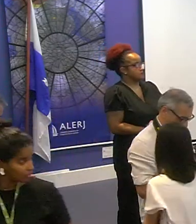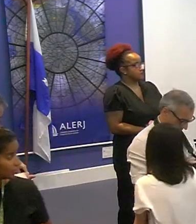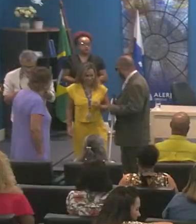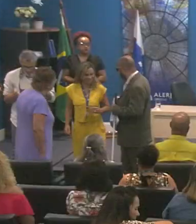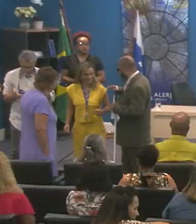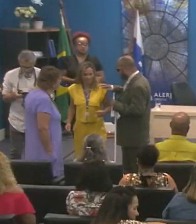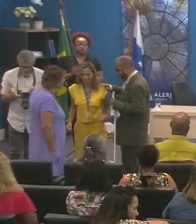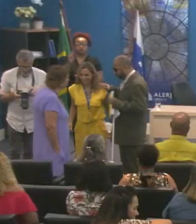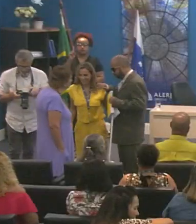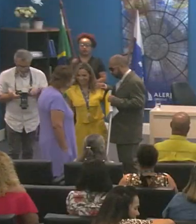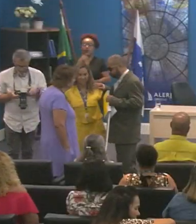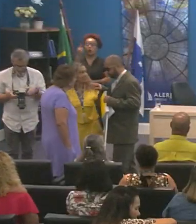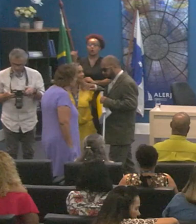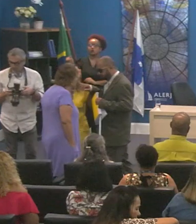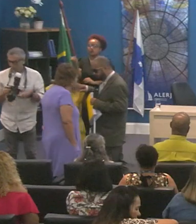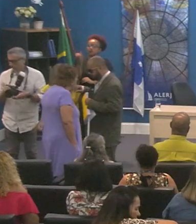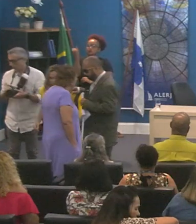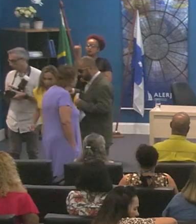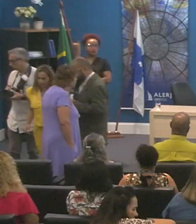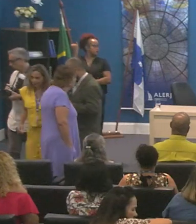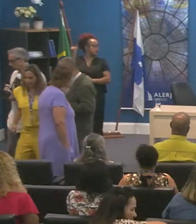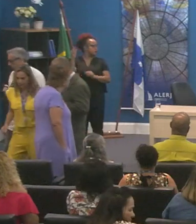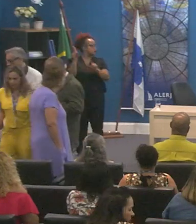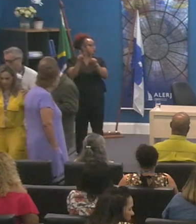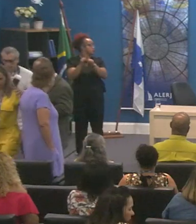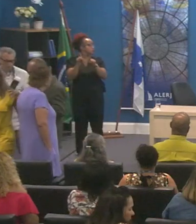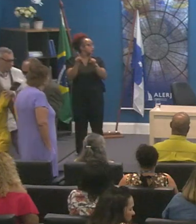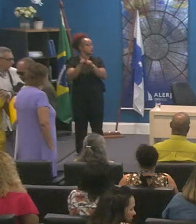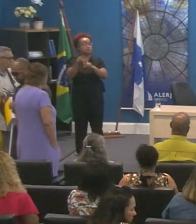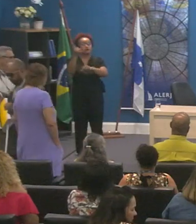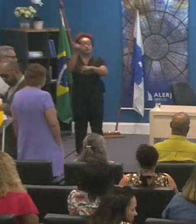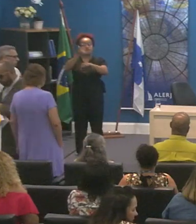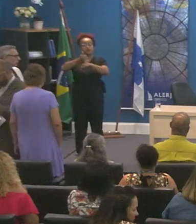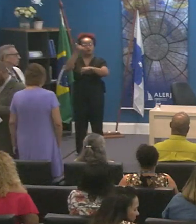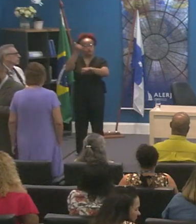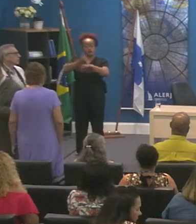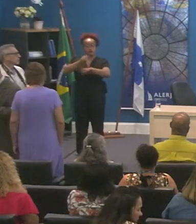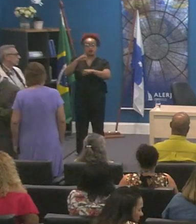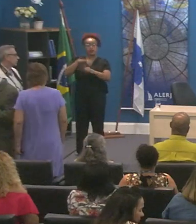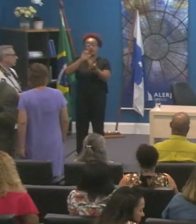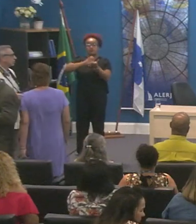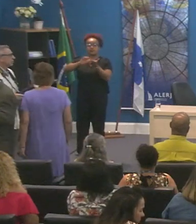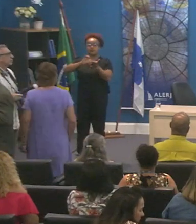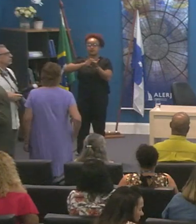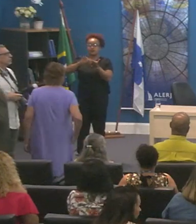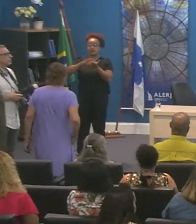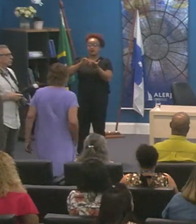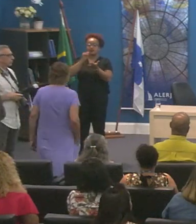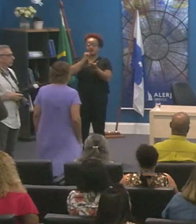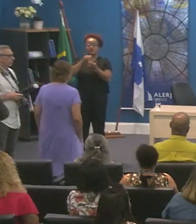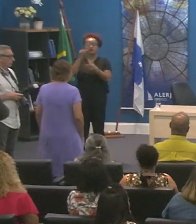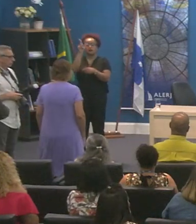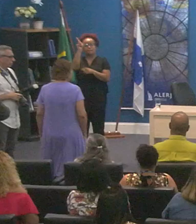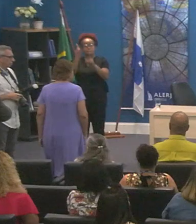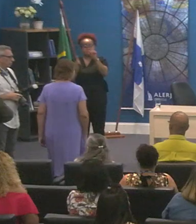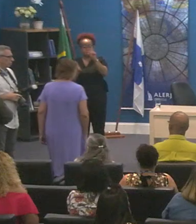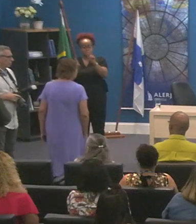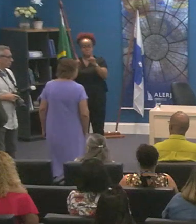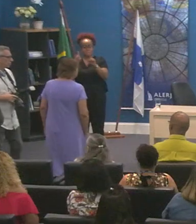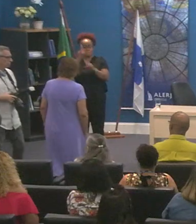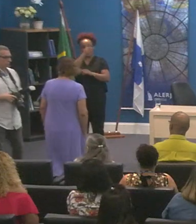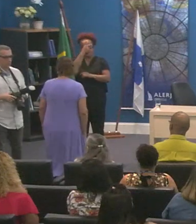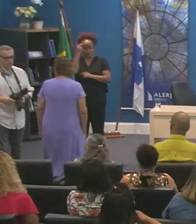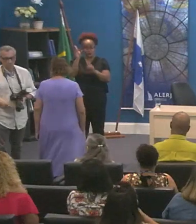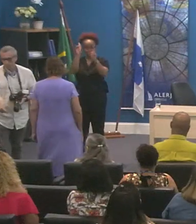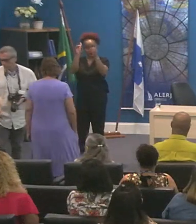Outra importante, presidente, depois eu vou deixar... em Volta Redonda, nós estamos aqui com a nossa secretária da pessoa com deficiência, a